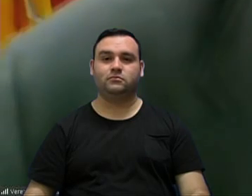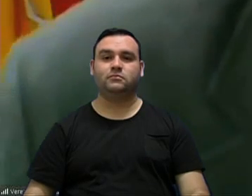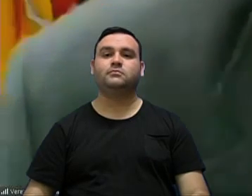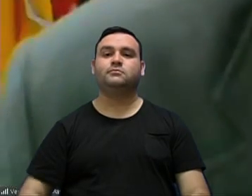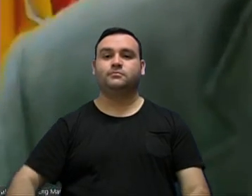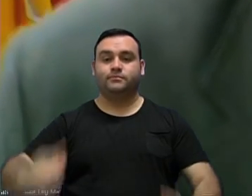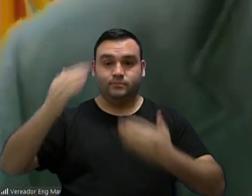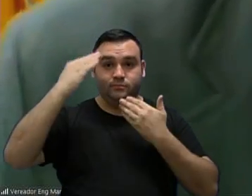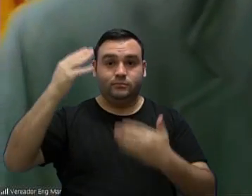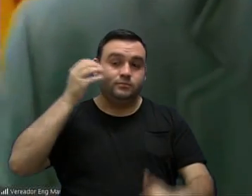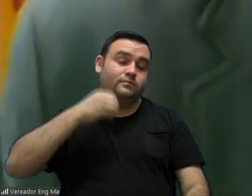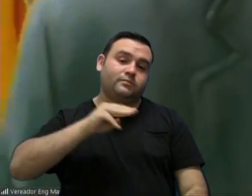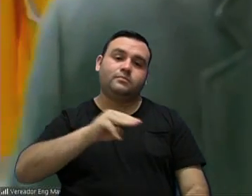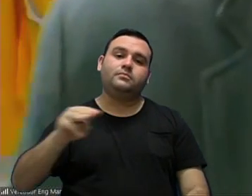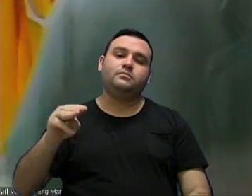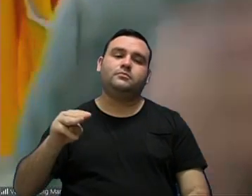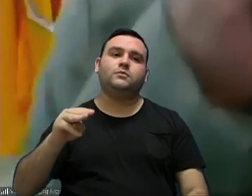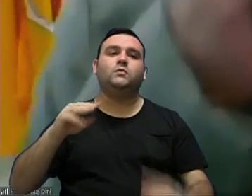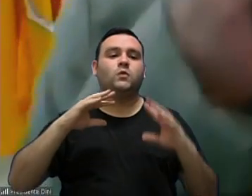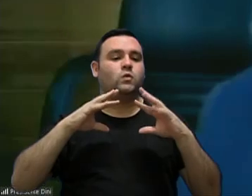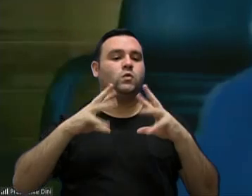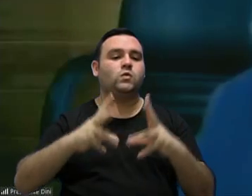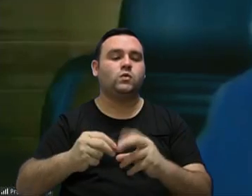Eu agradeço, Mário, porque...